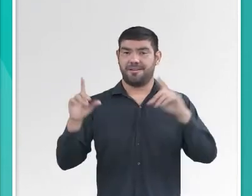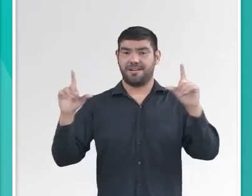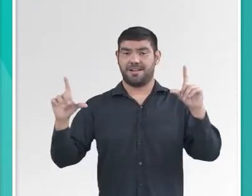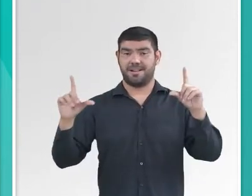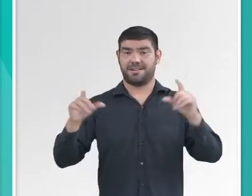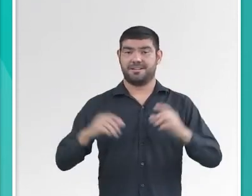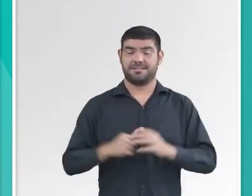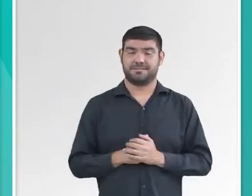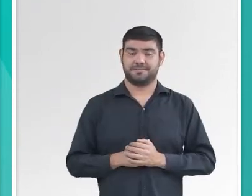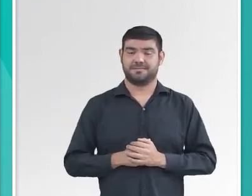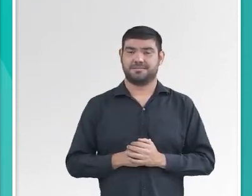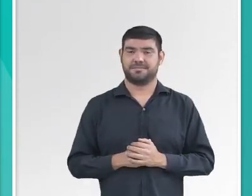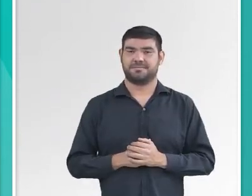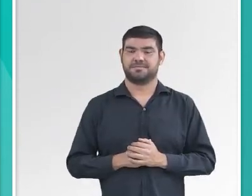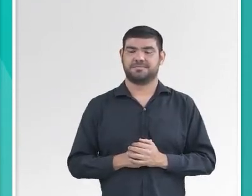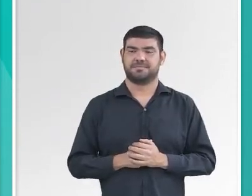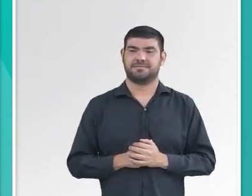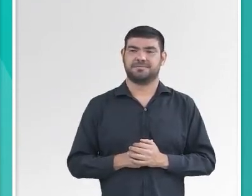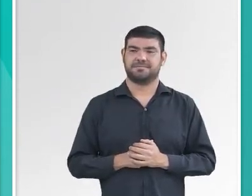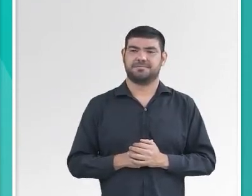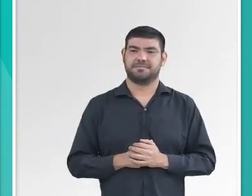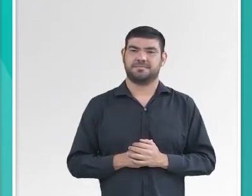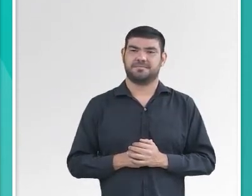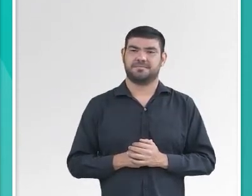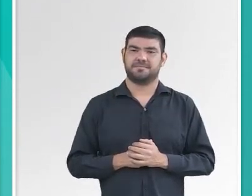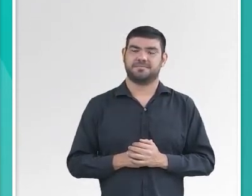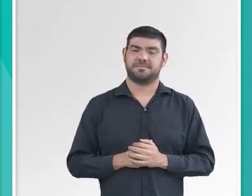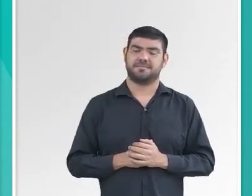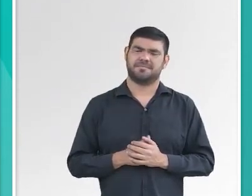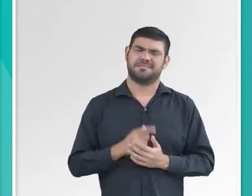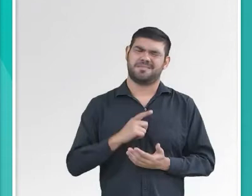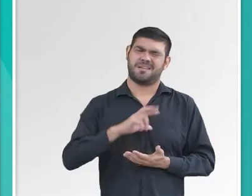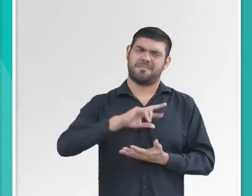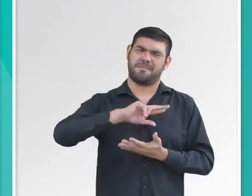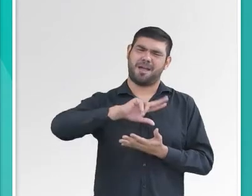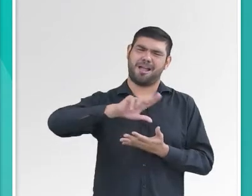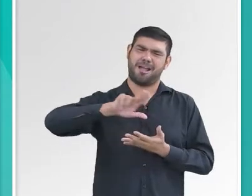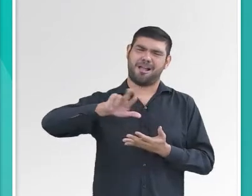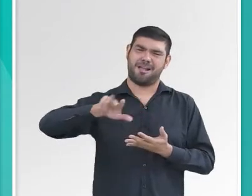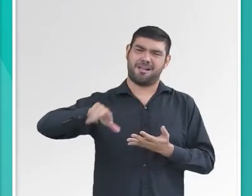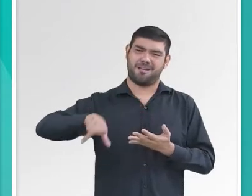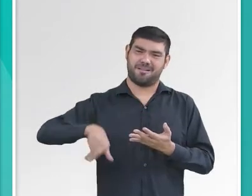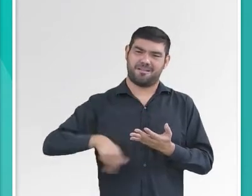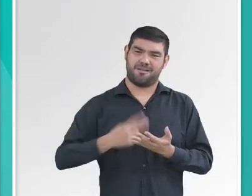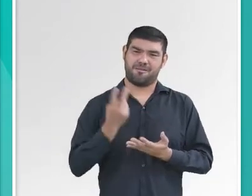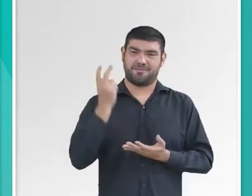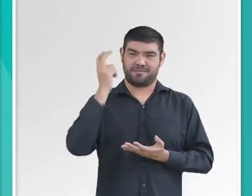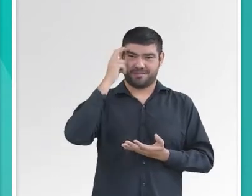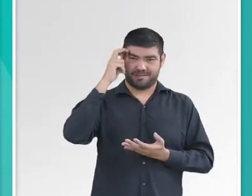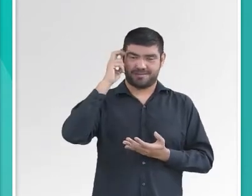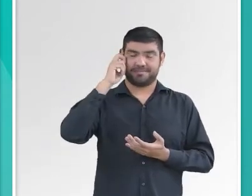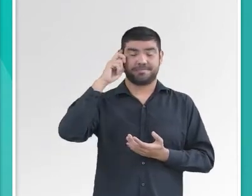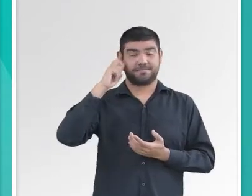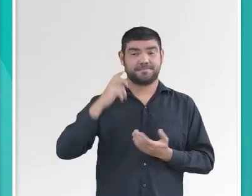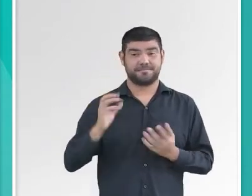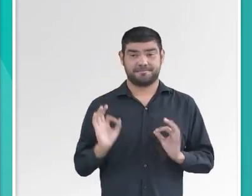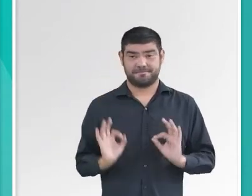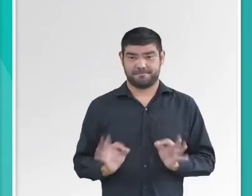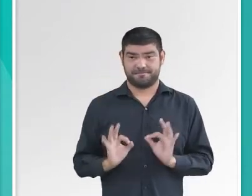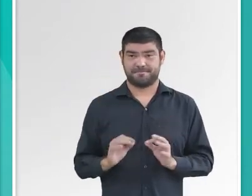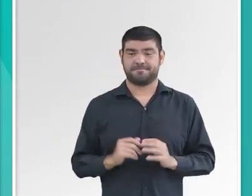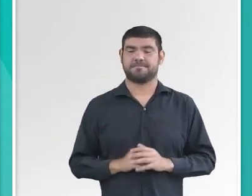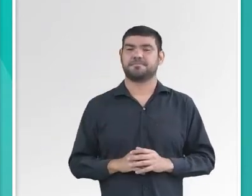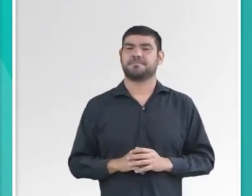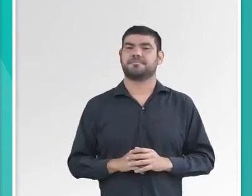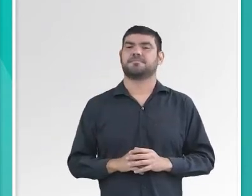né, um cartaz, novelas, como a novela Malhação e tantos outros objetos culturais, certo? E sempre que